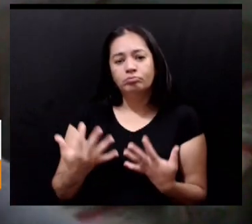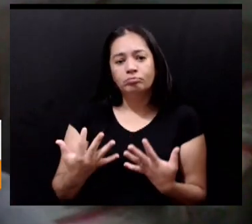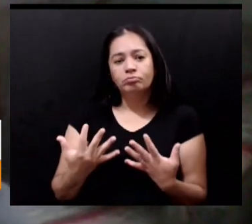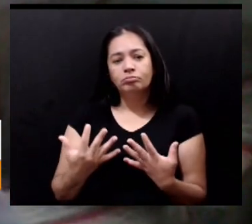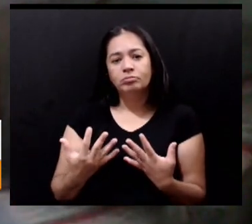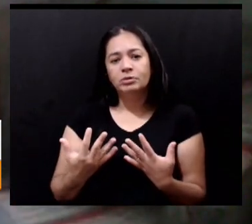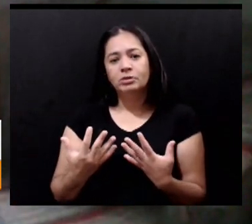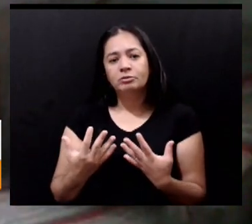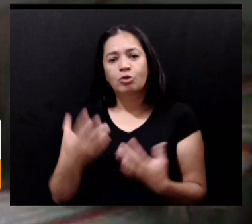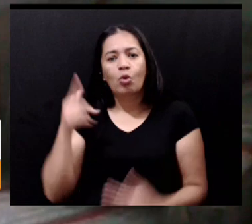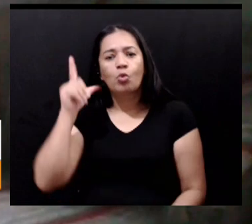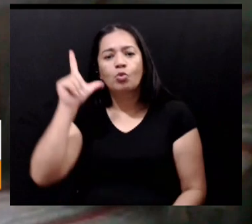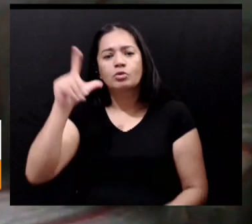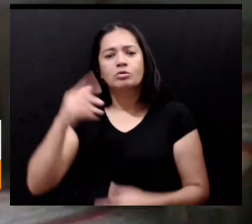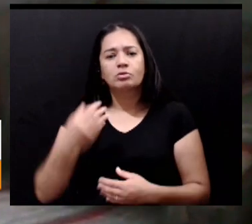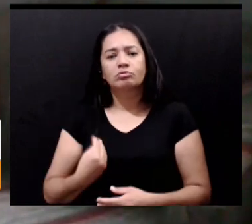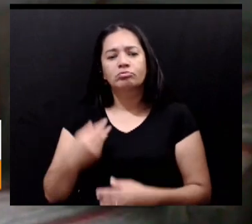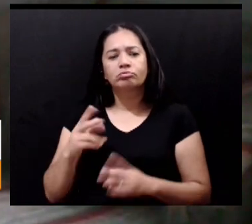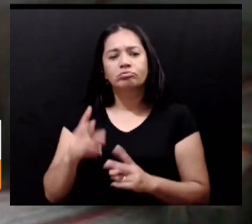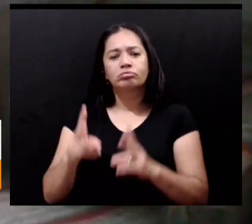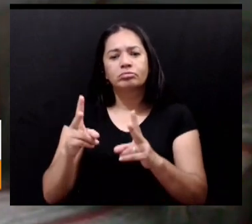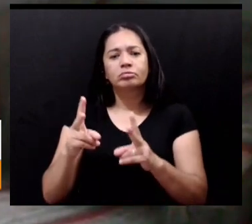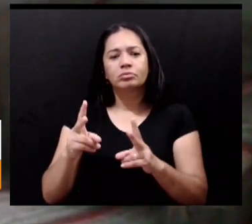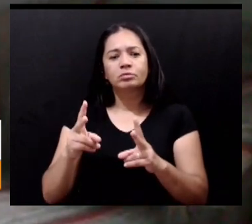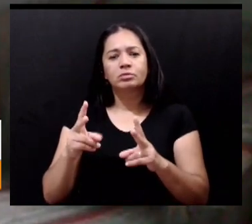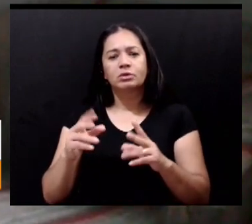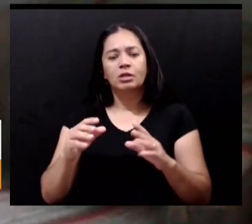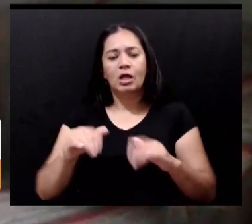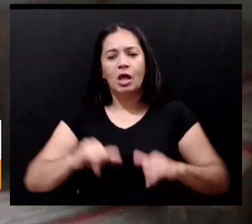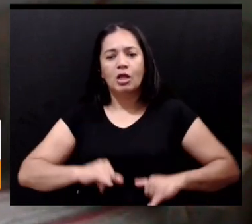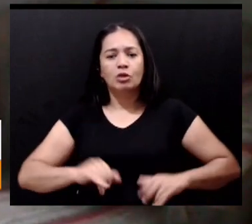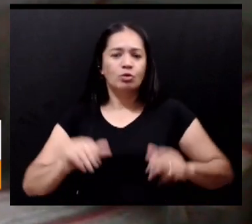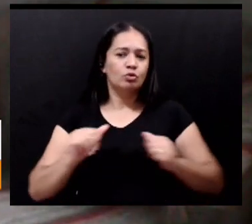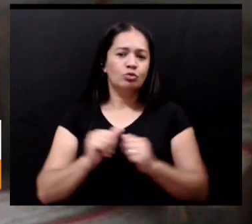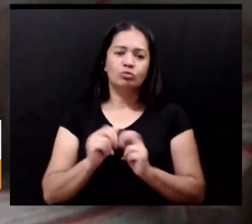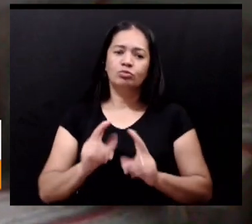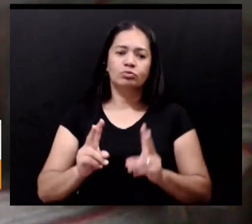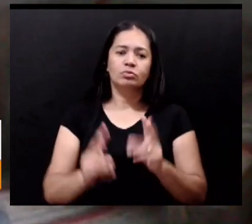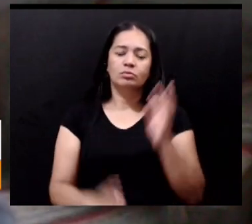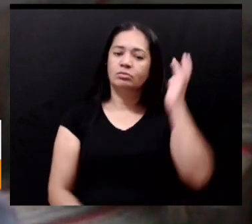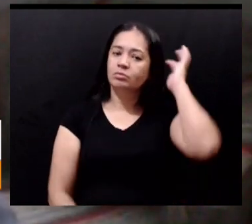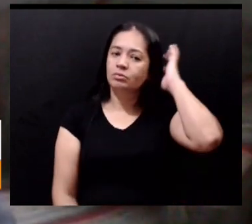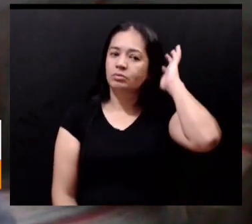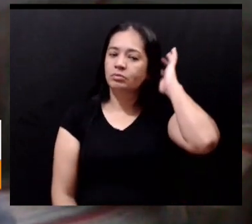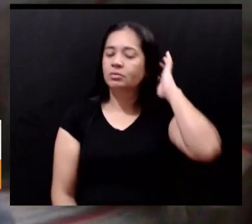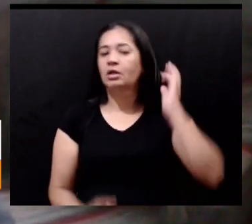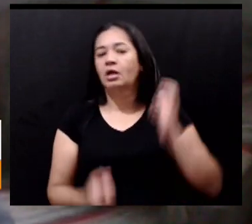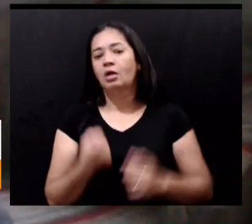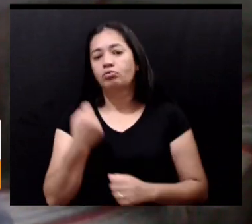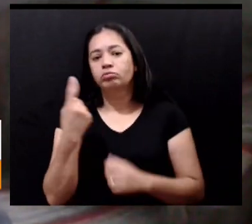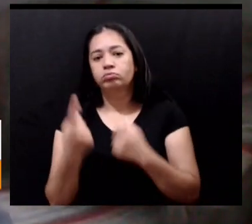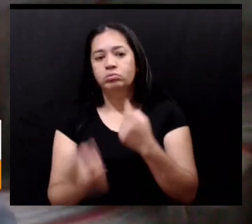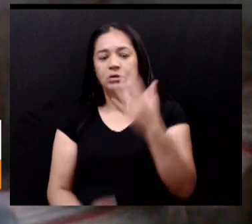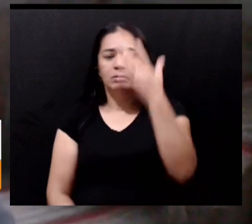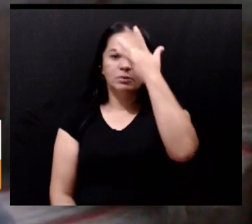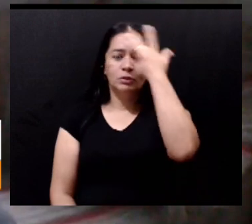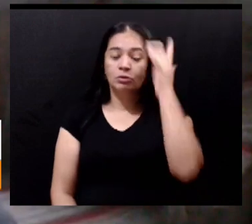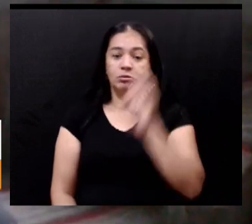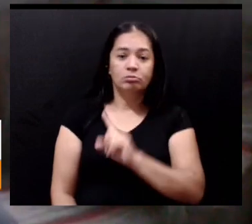caminhando e acomodando essa dor na sua caminhada. Algumas pessoas não. E é importante que nós